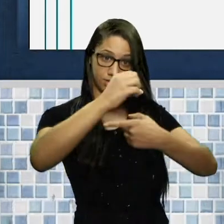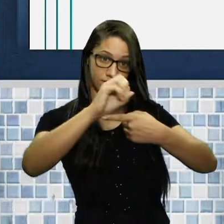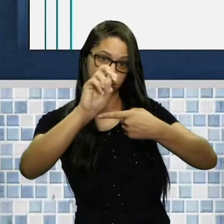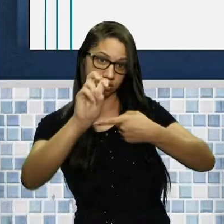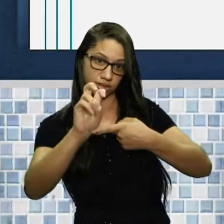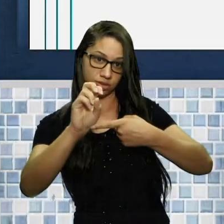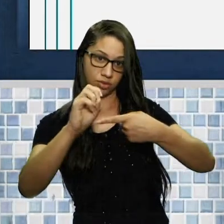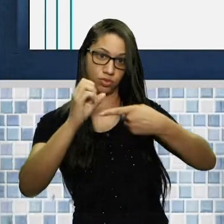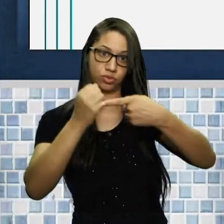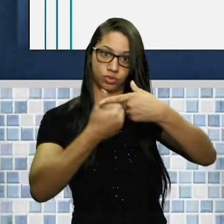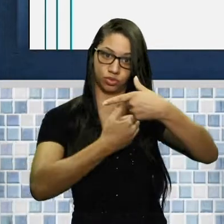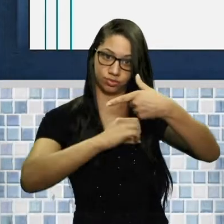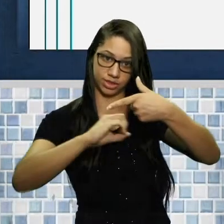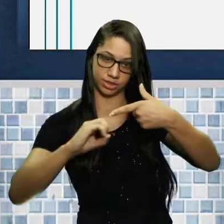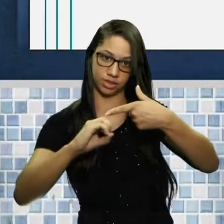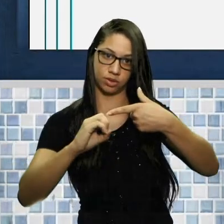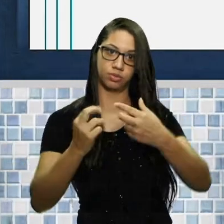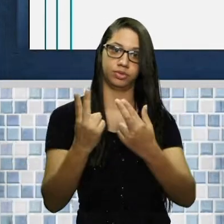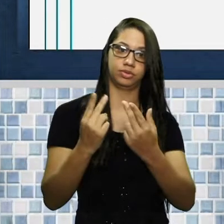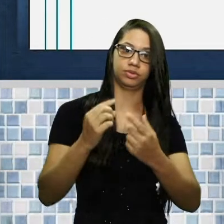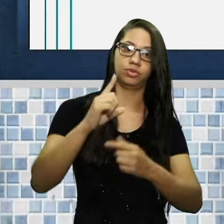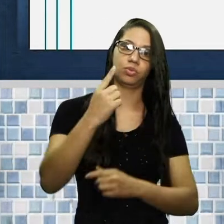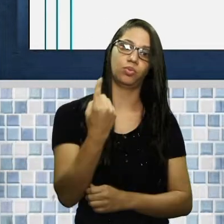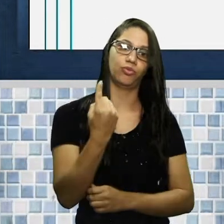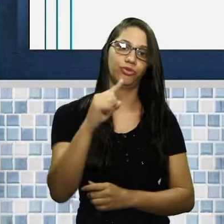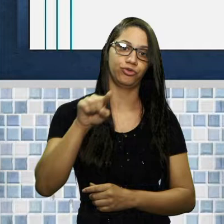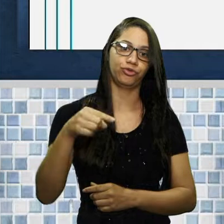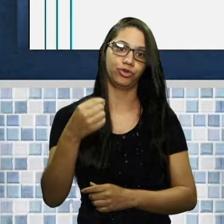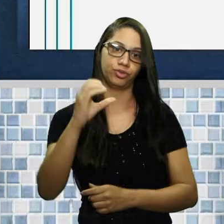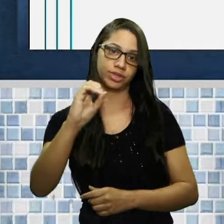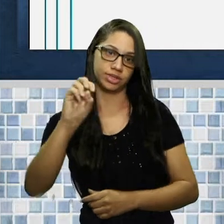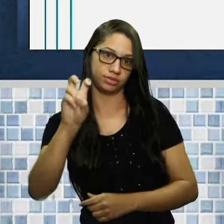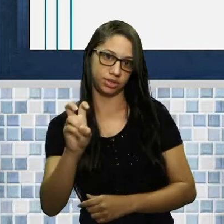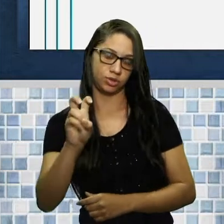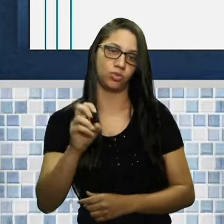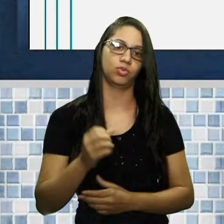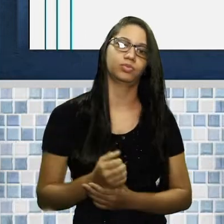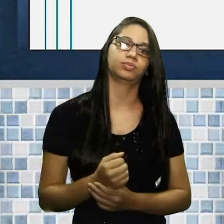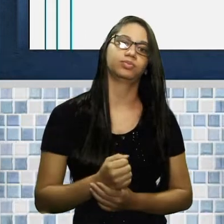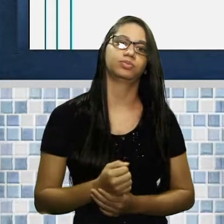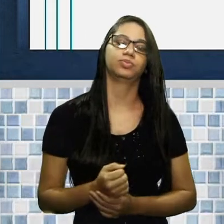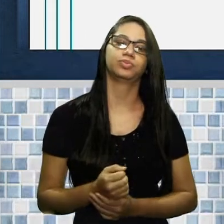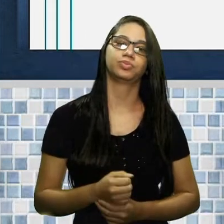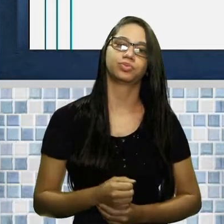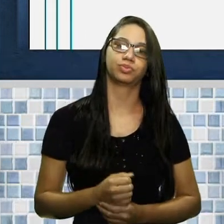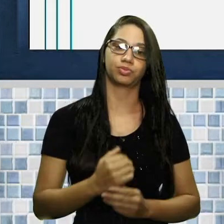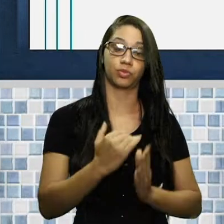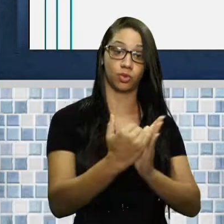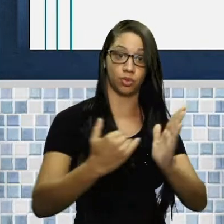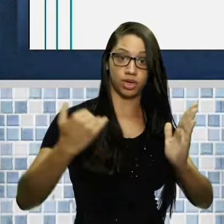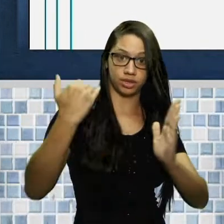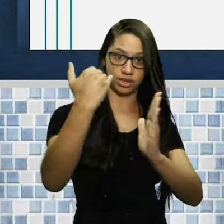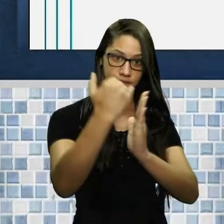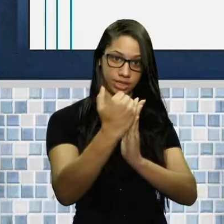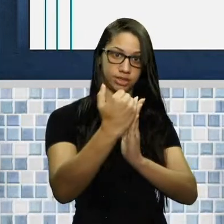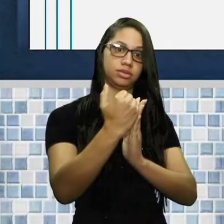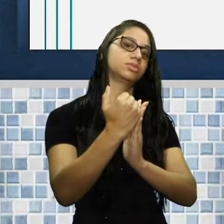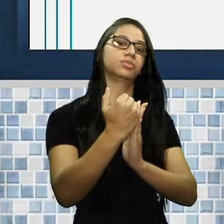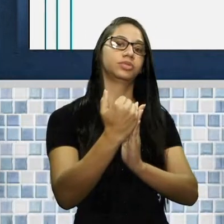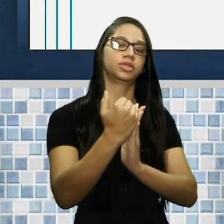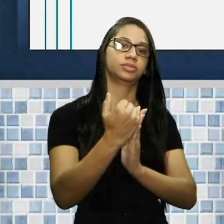105 sobre 100, que é igual a 1,05. Esse será o acréscimo em cima